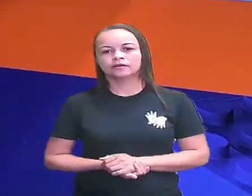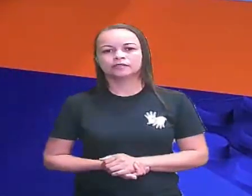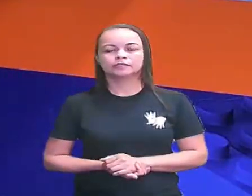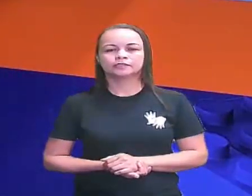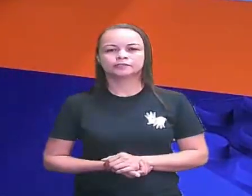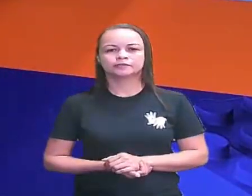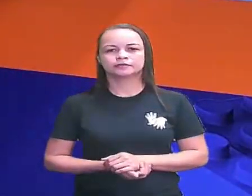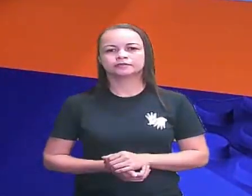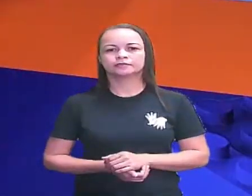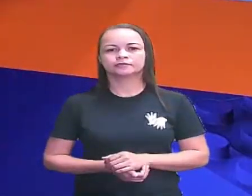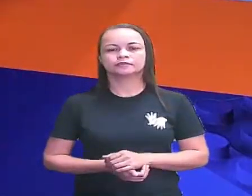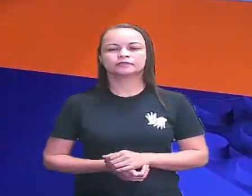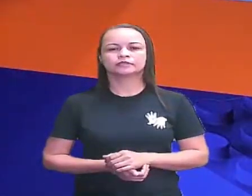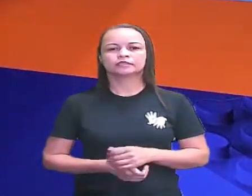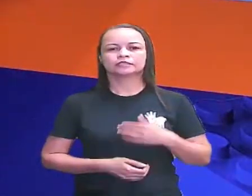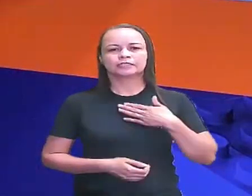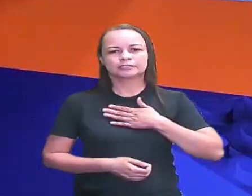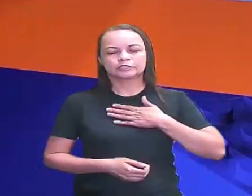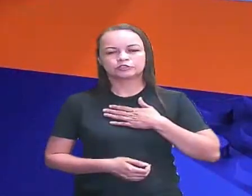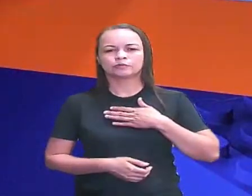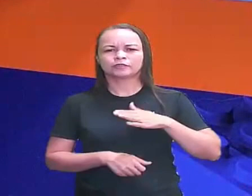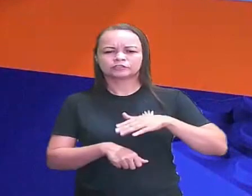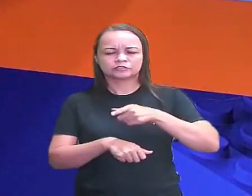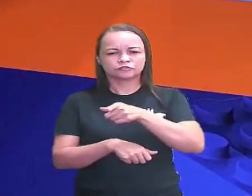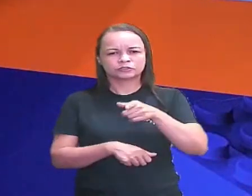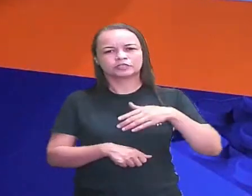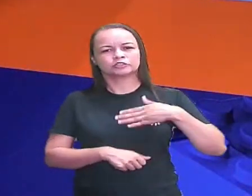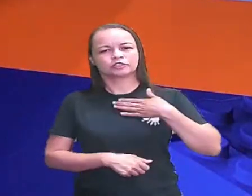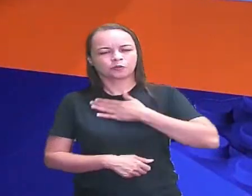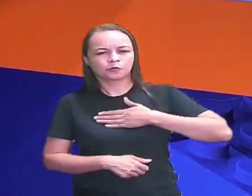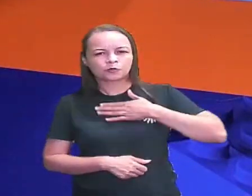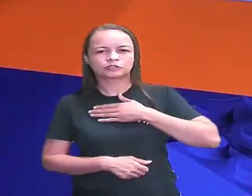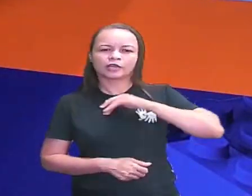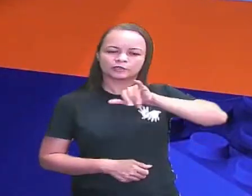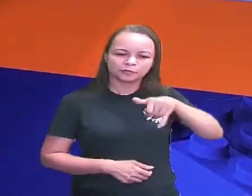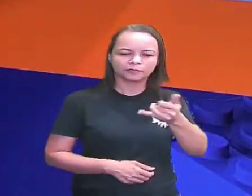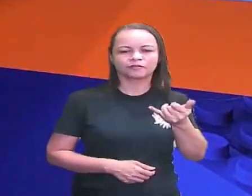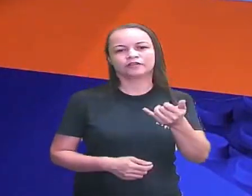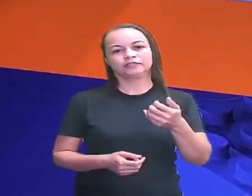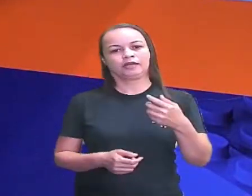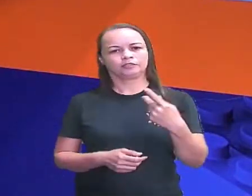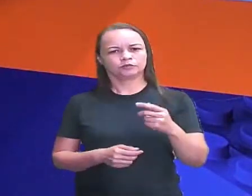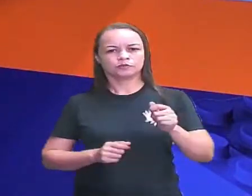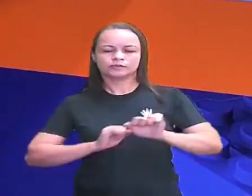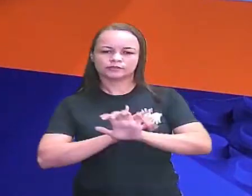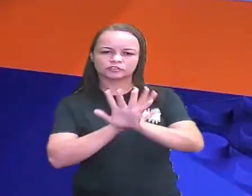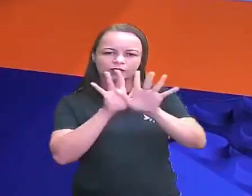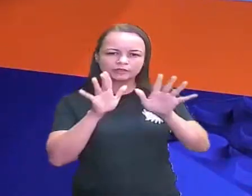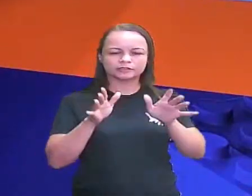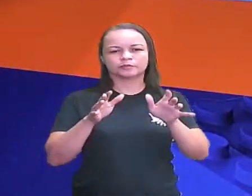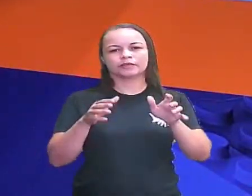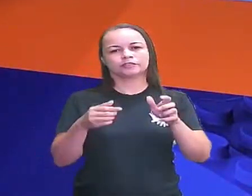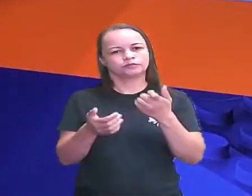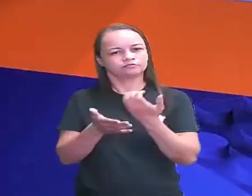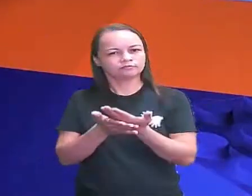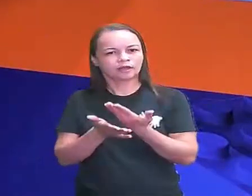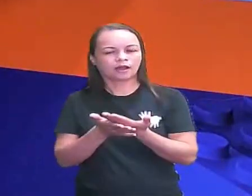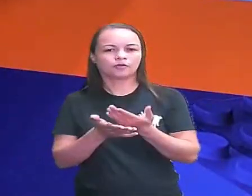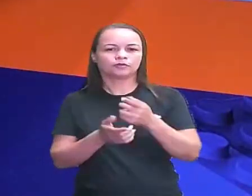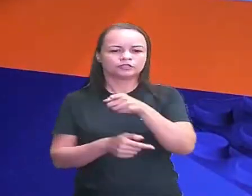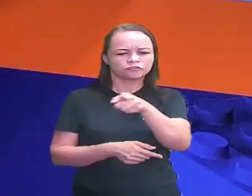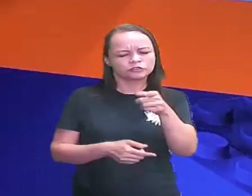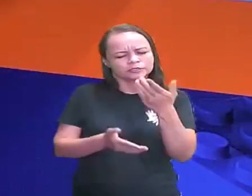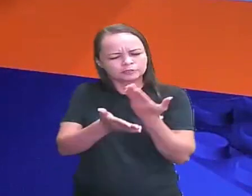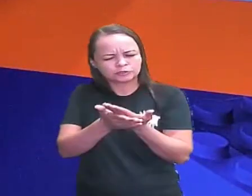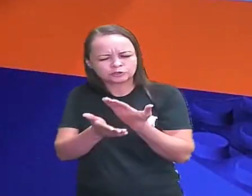desejo demais que vocês tenham aproveitado e tenham gostado dessa explanação, e que vocês estudem,